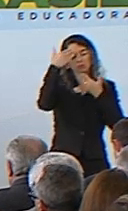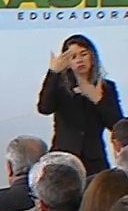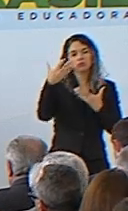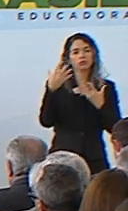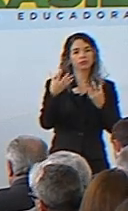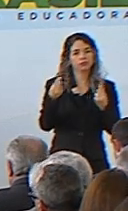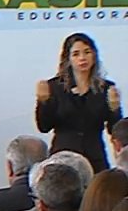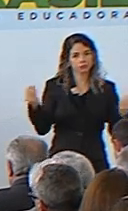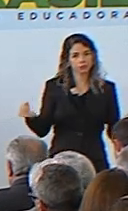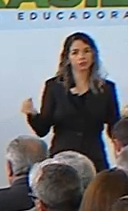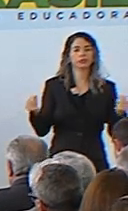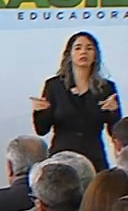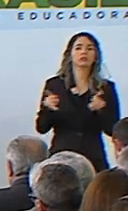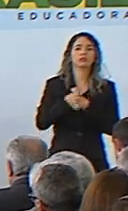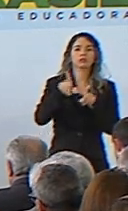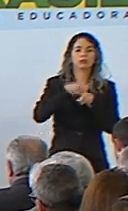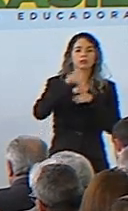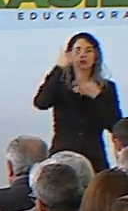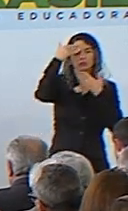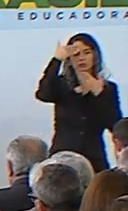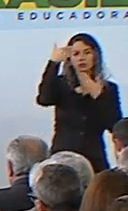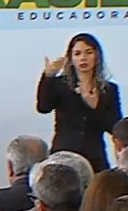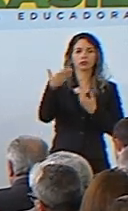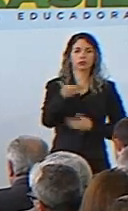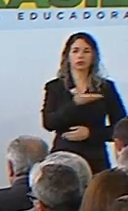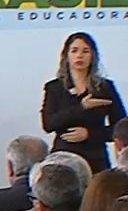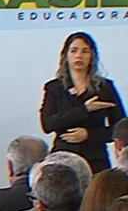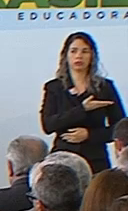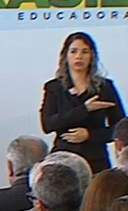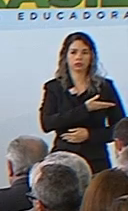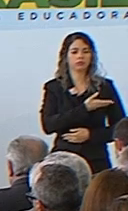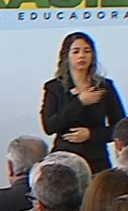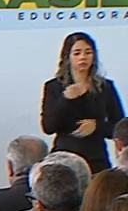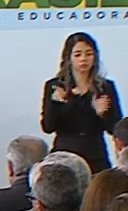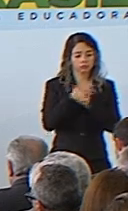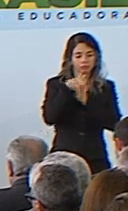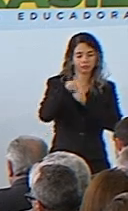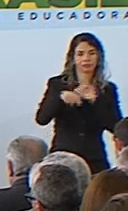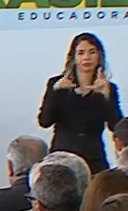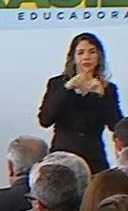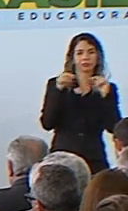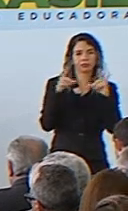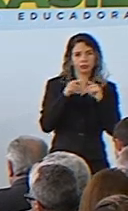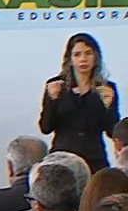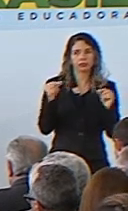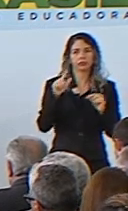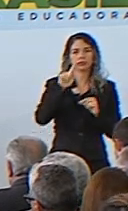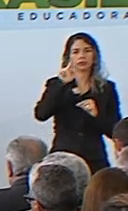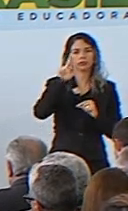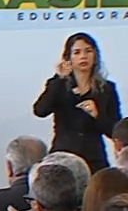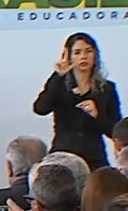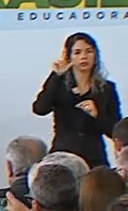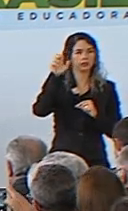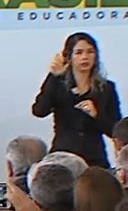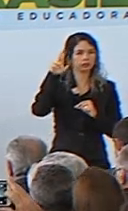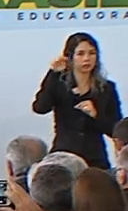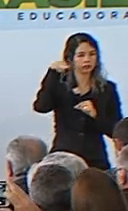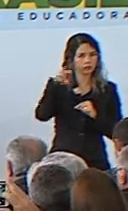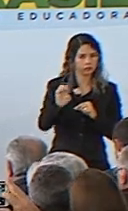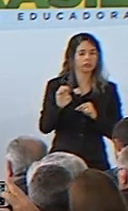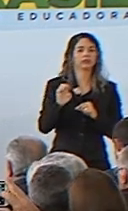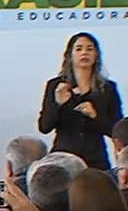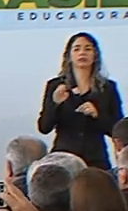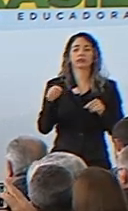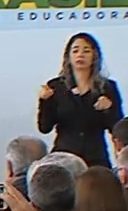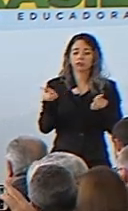agradecidos Agradeço Ao Amigo amigo de Brasília Guilherme afif Domingos